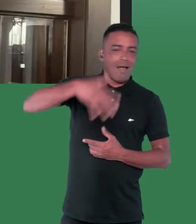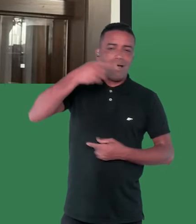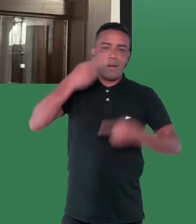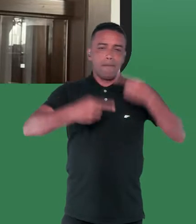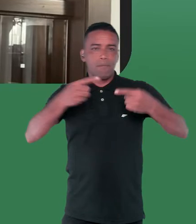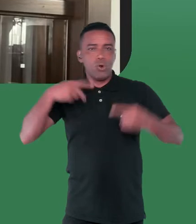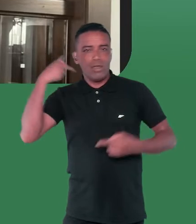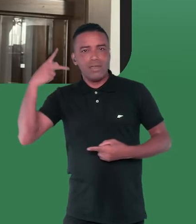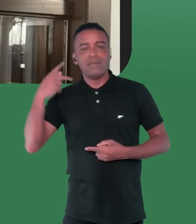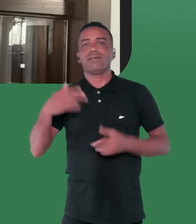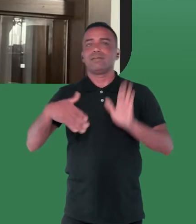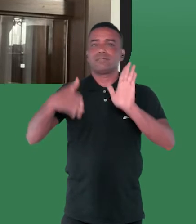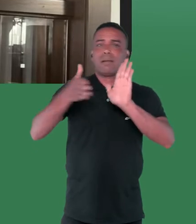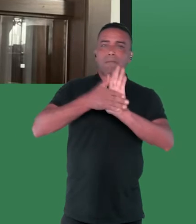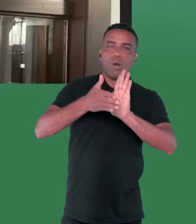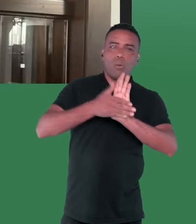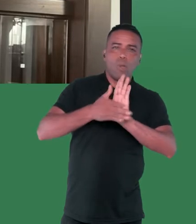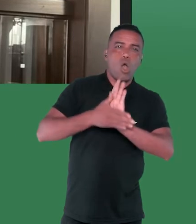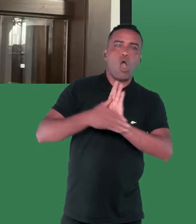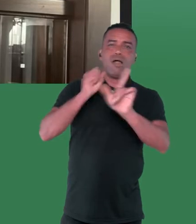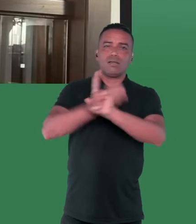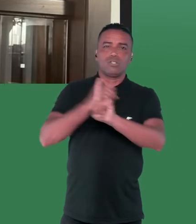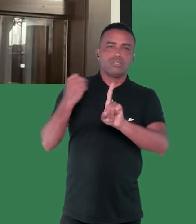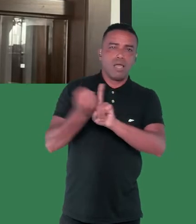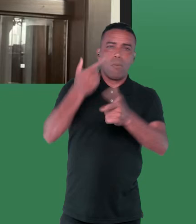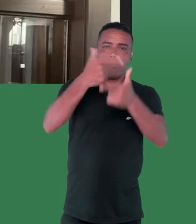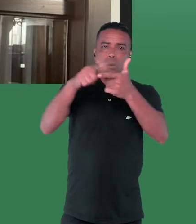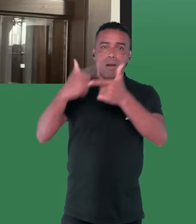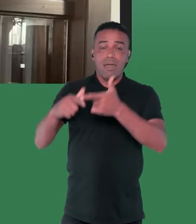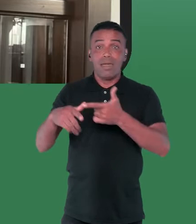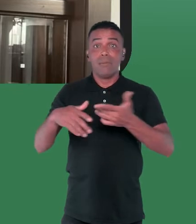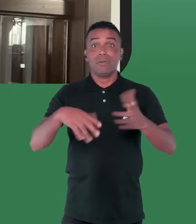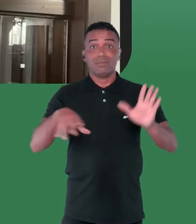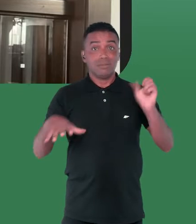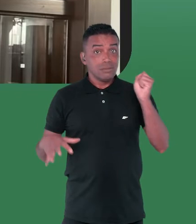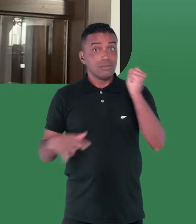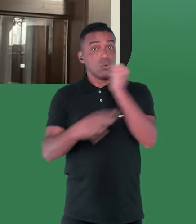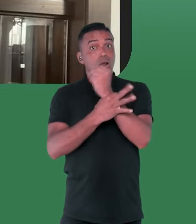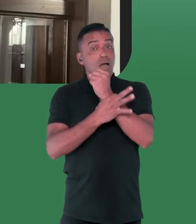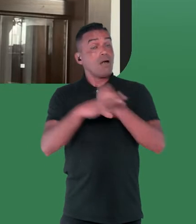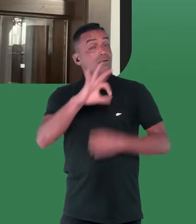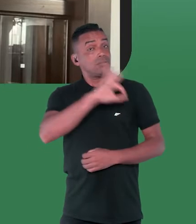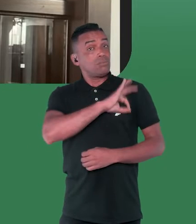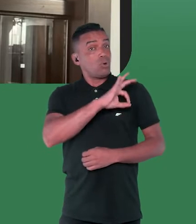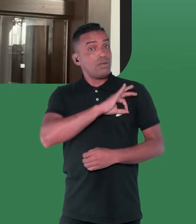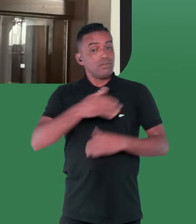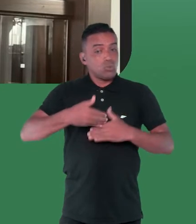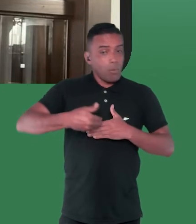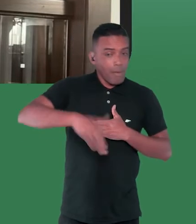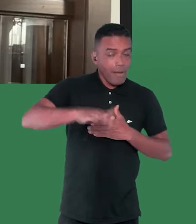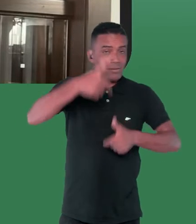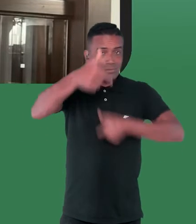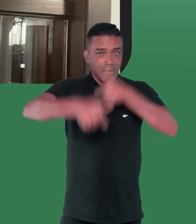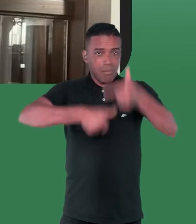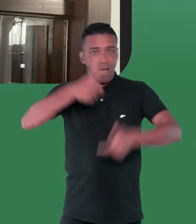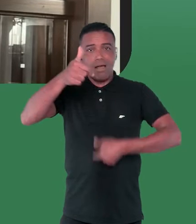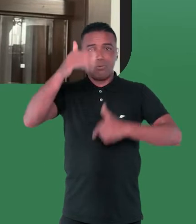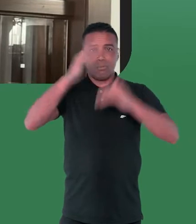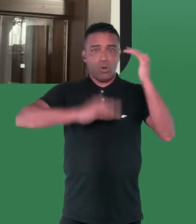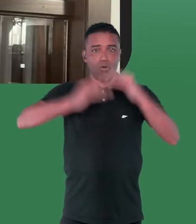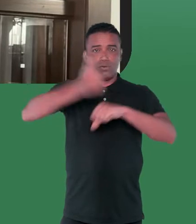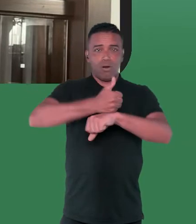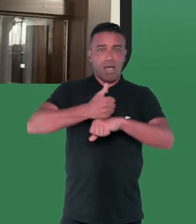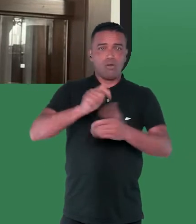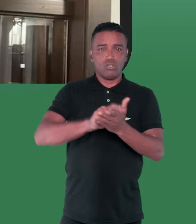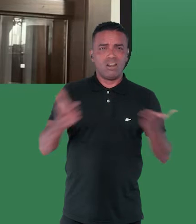atuou em pautas sociais, muitas. Polícia, então, ali que foi o início da sua carreira, né? Você tem